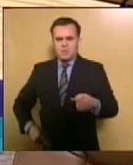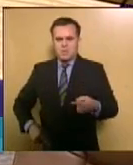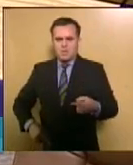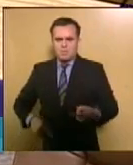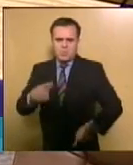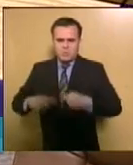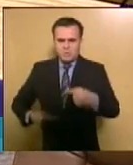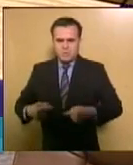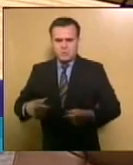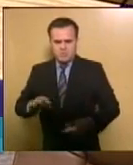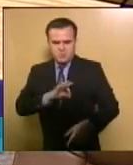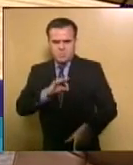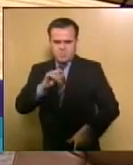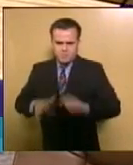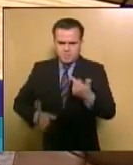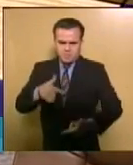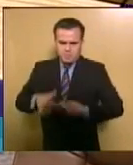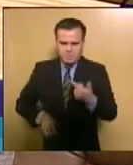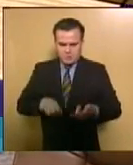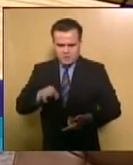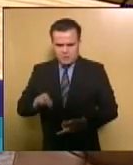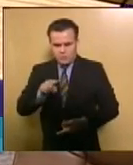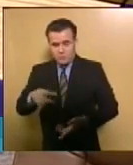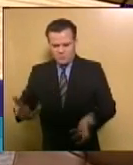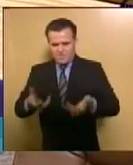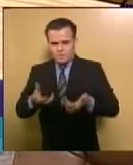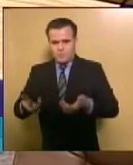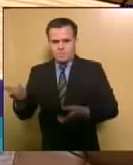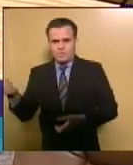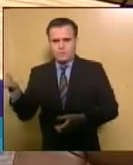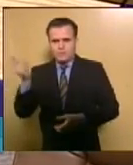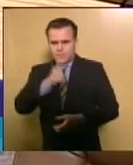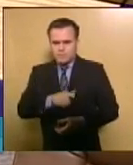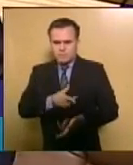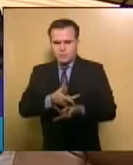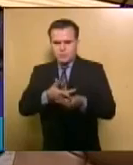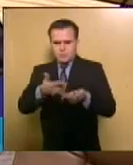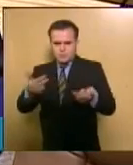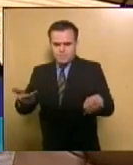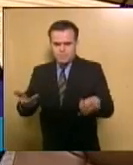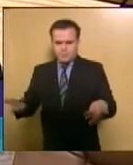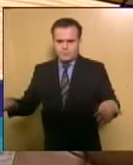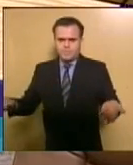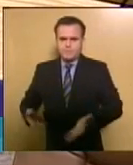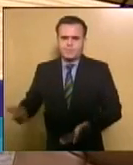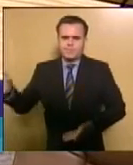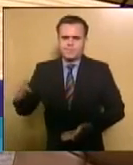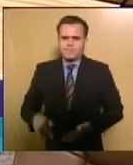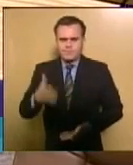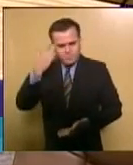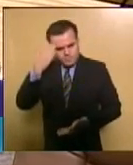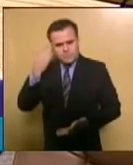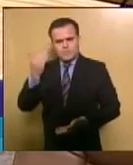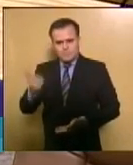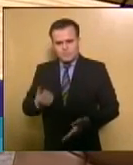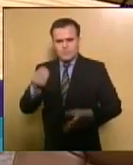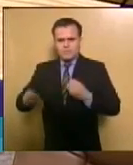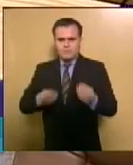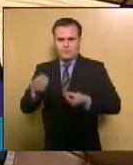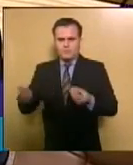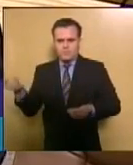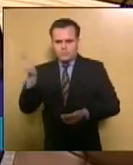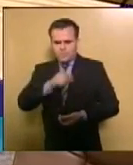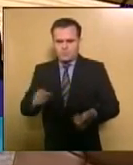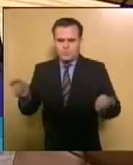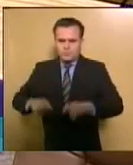a gente sabe que as pessoas que quiserem adquirir qualquer substância entorpecente agora nesse momento eles sabem onde vão e sab onde eles vão adquirir